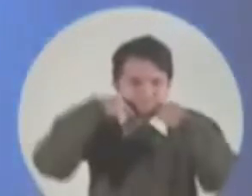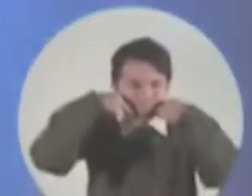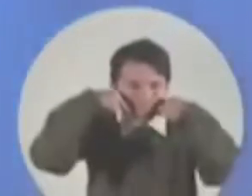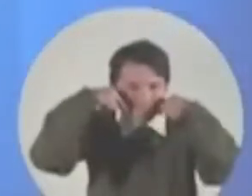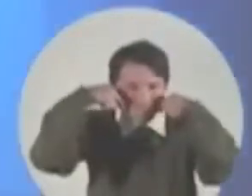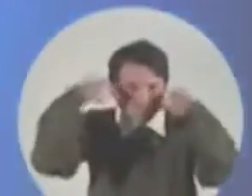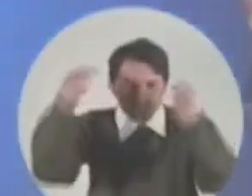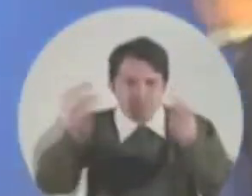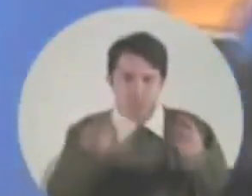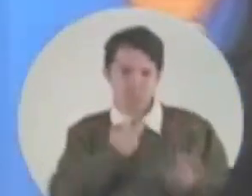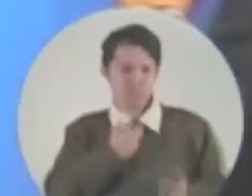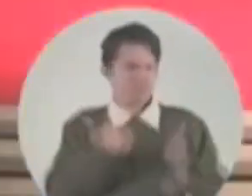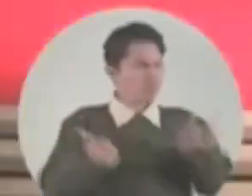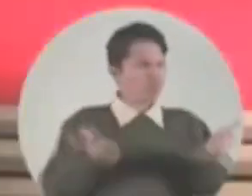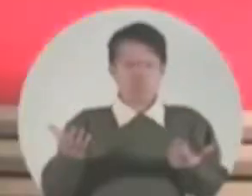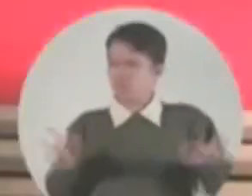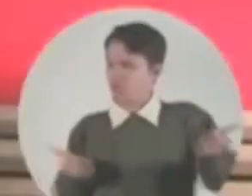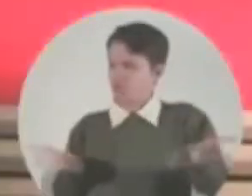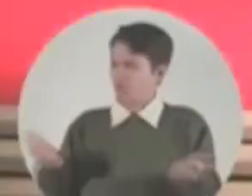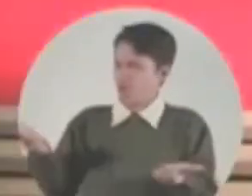que Maria era meio tímida.